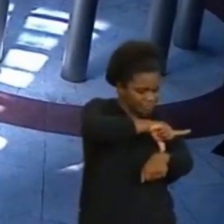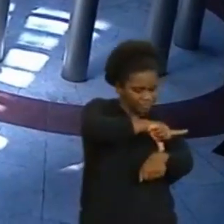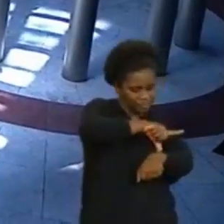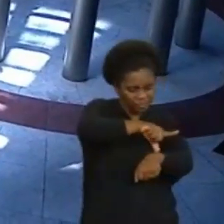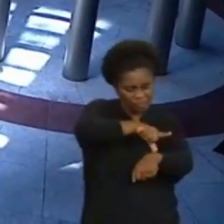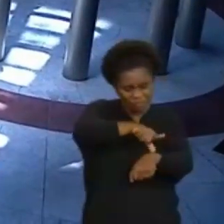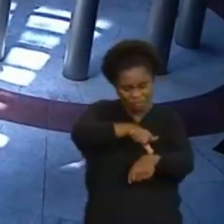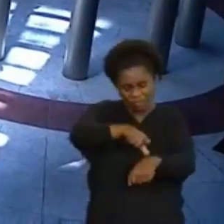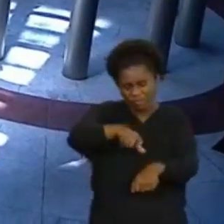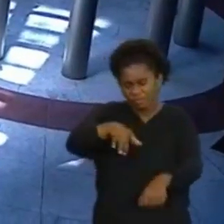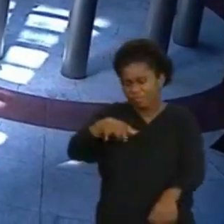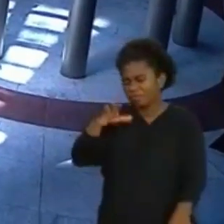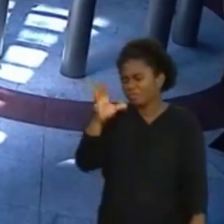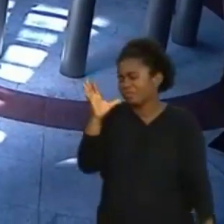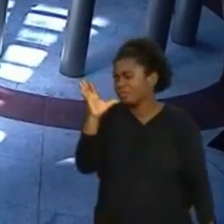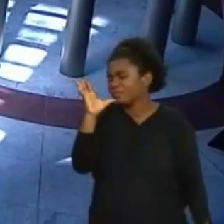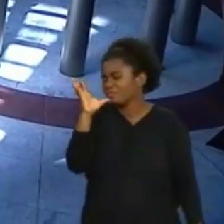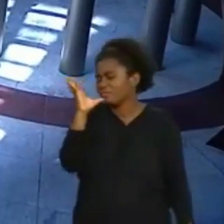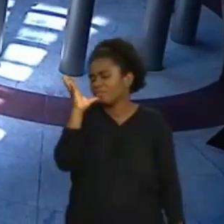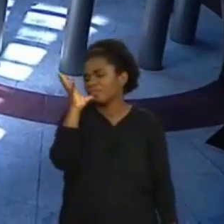Quando as horas do relógio